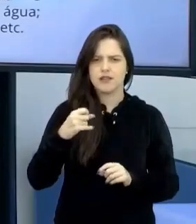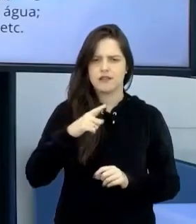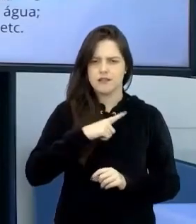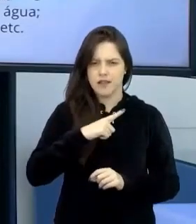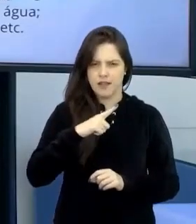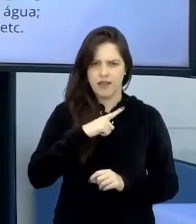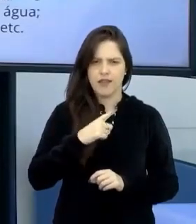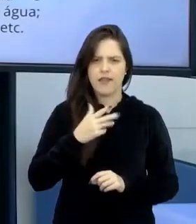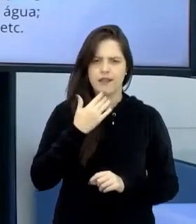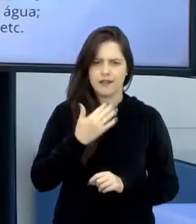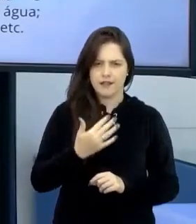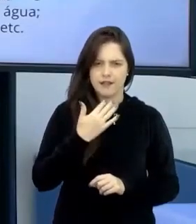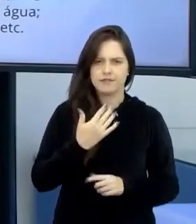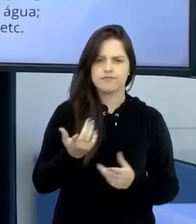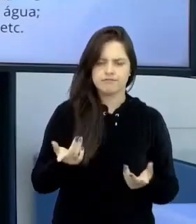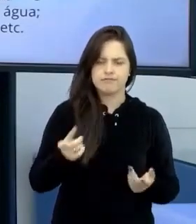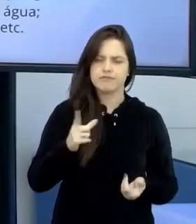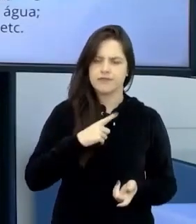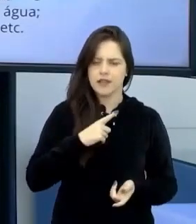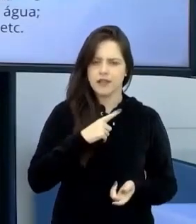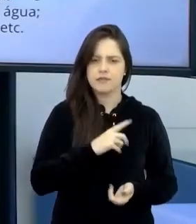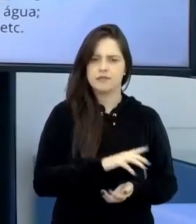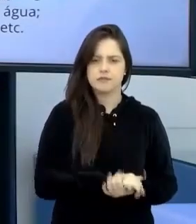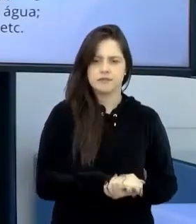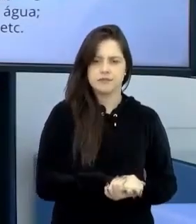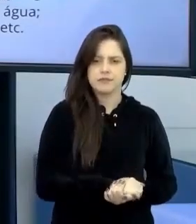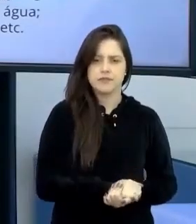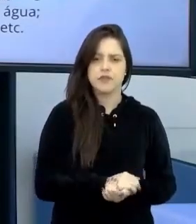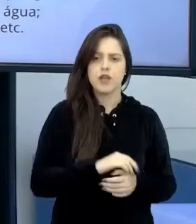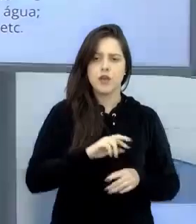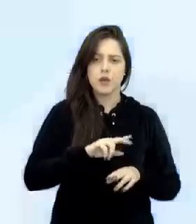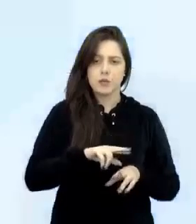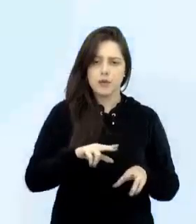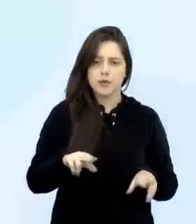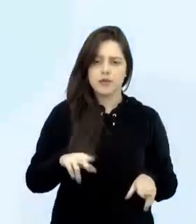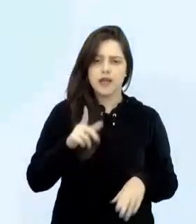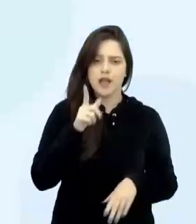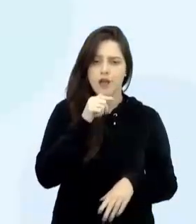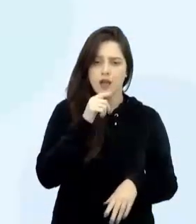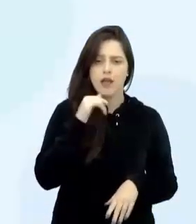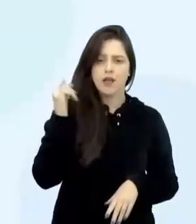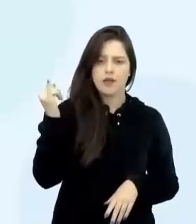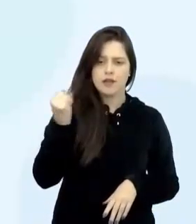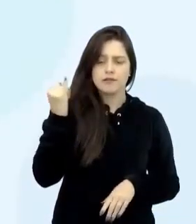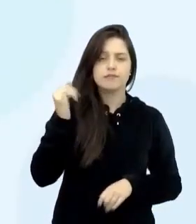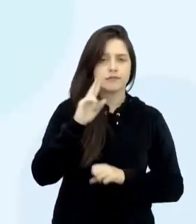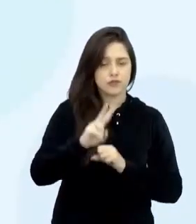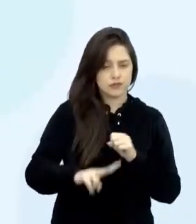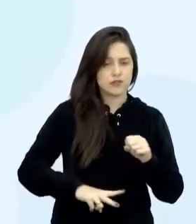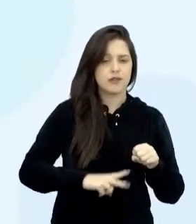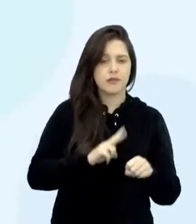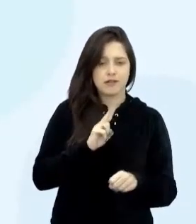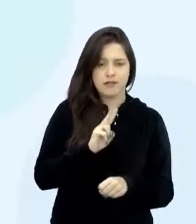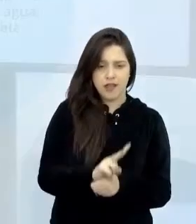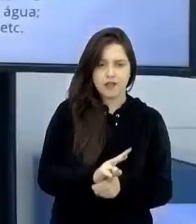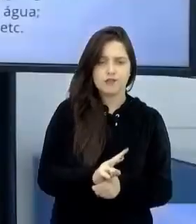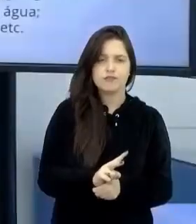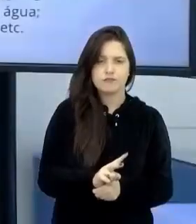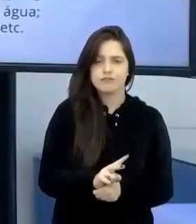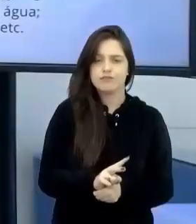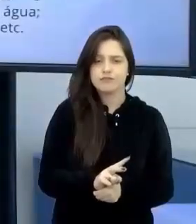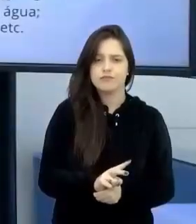ela tem a sua cor, tá certo? E propriedades da água, a importância da água para a sustentabilidade, porque sem